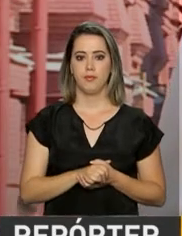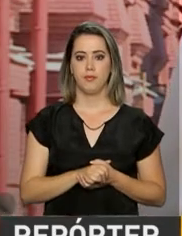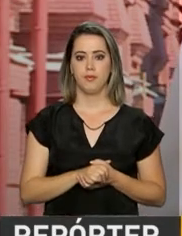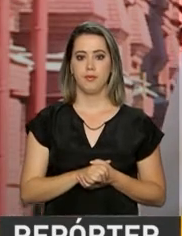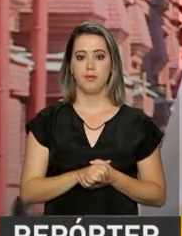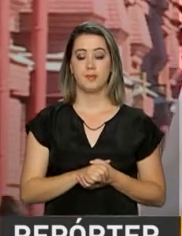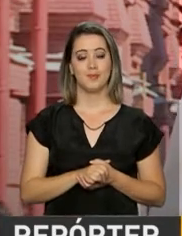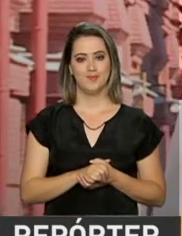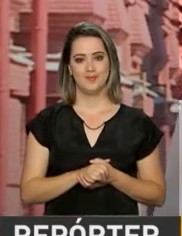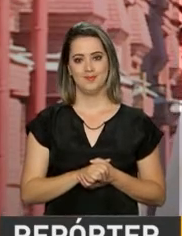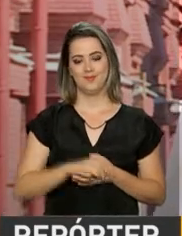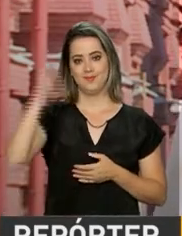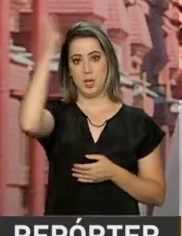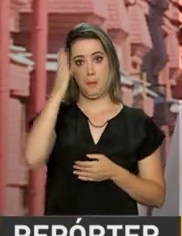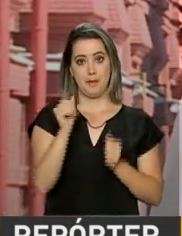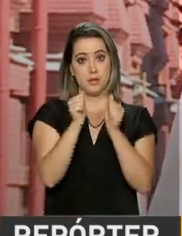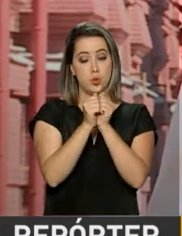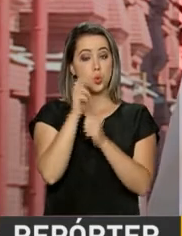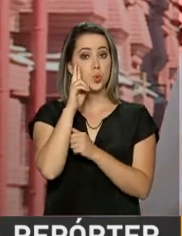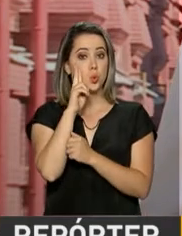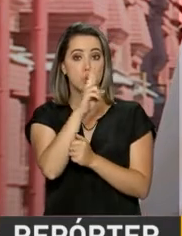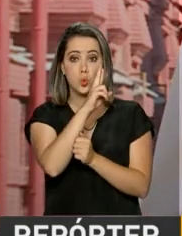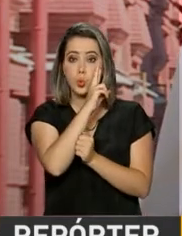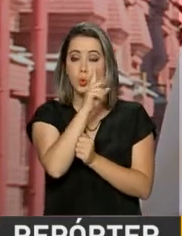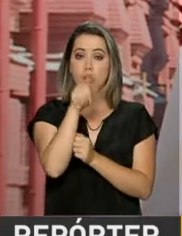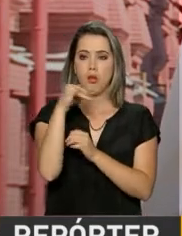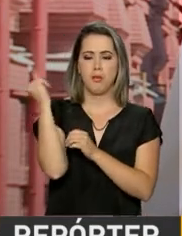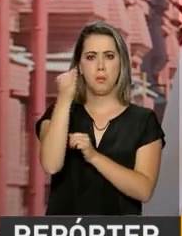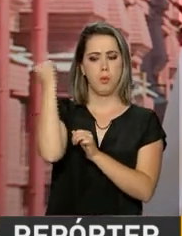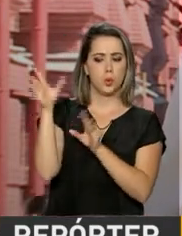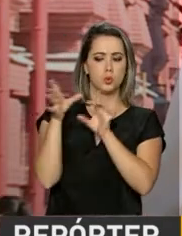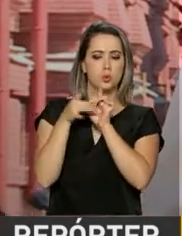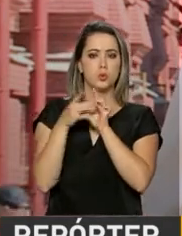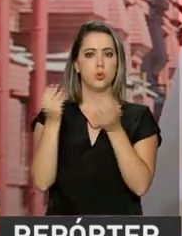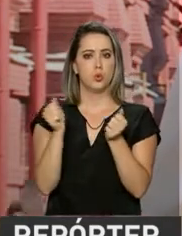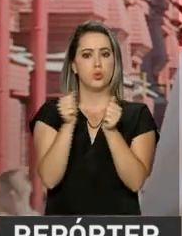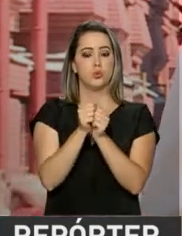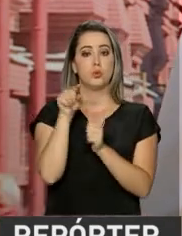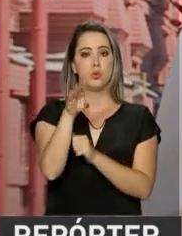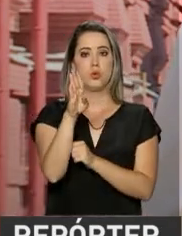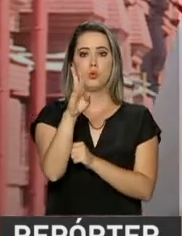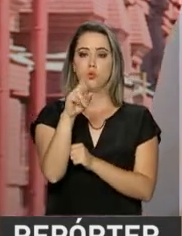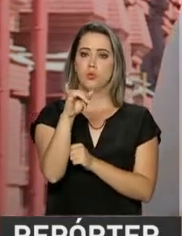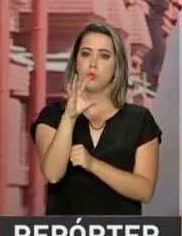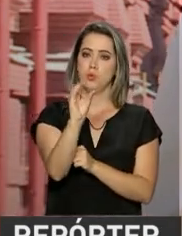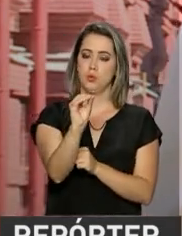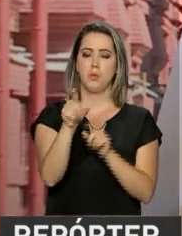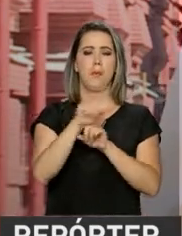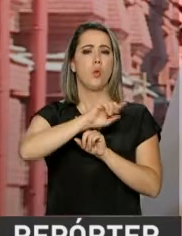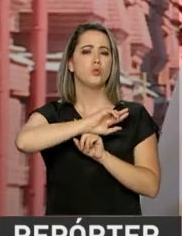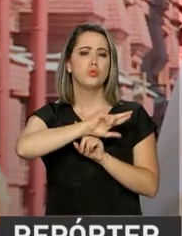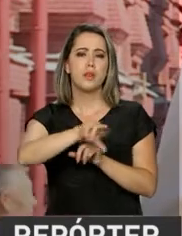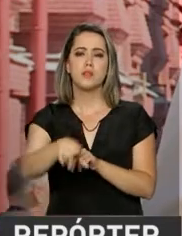Brasil e Rússia são importantes parceiros comerciais e políticos. Os dois integram juntos grupos como o BRICS, que reúne também Índia, China e